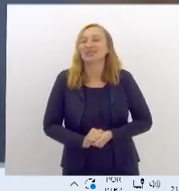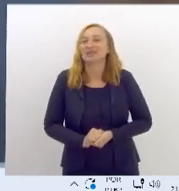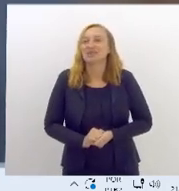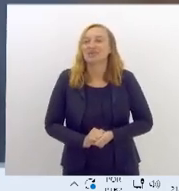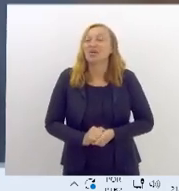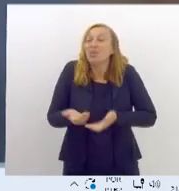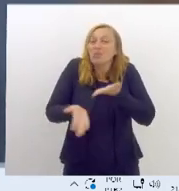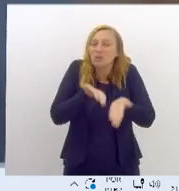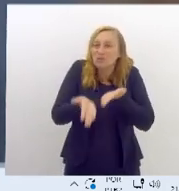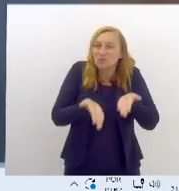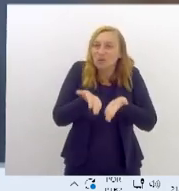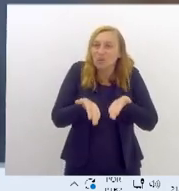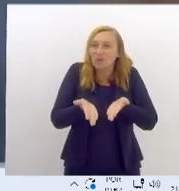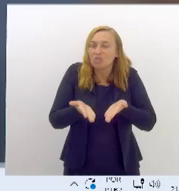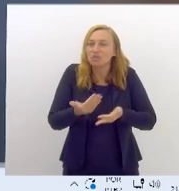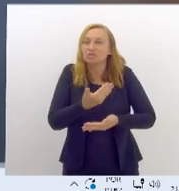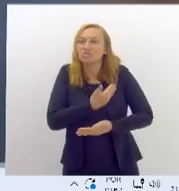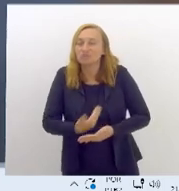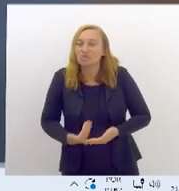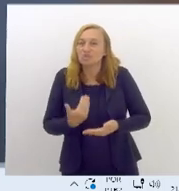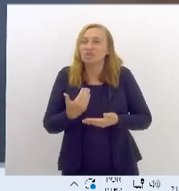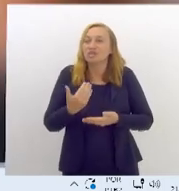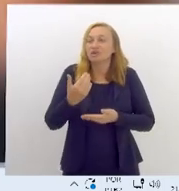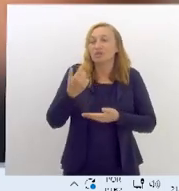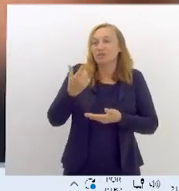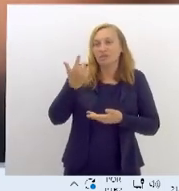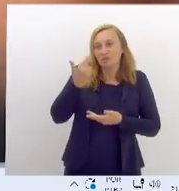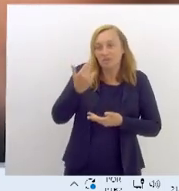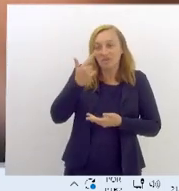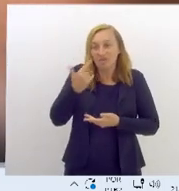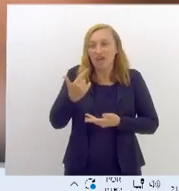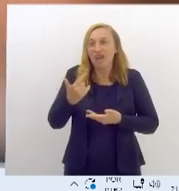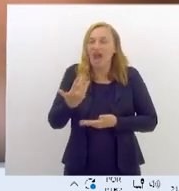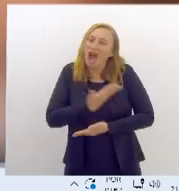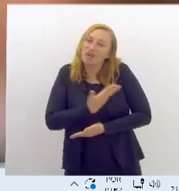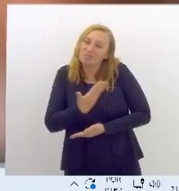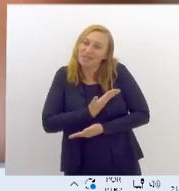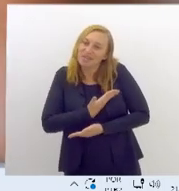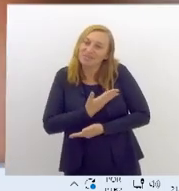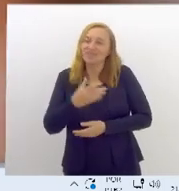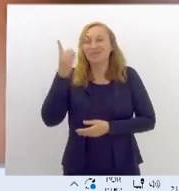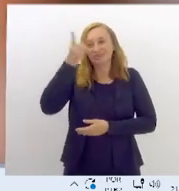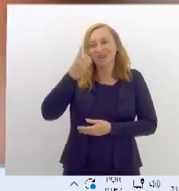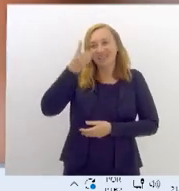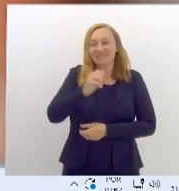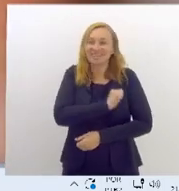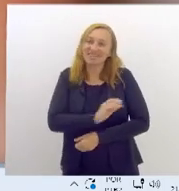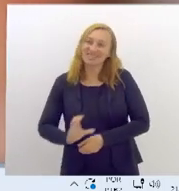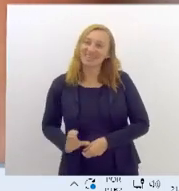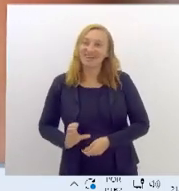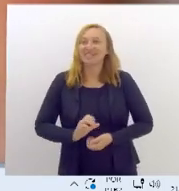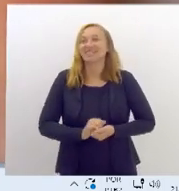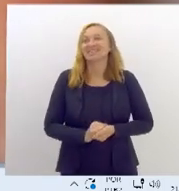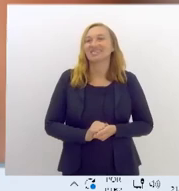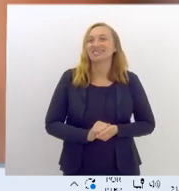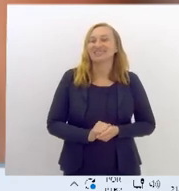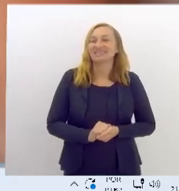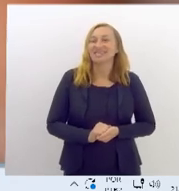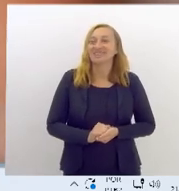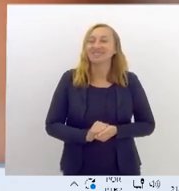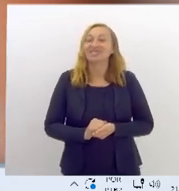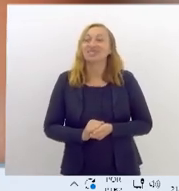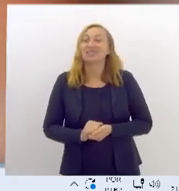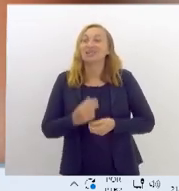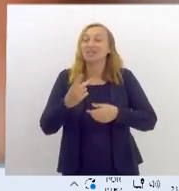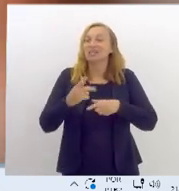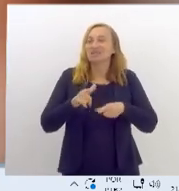cuidou da coisa pública como raramente se vê meu querido amigo deputado André Ceciliano que hoje completa o